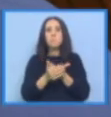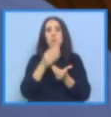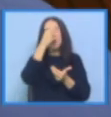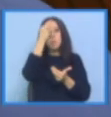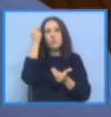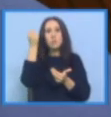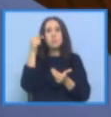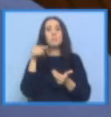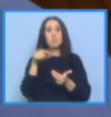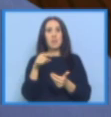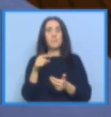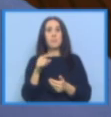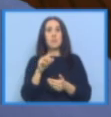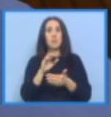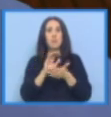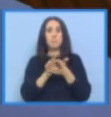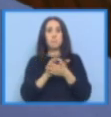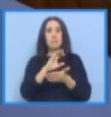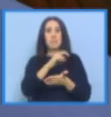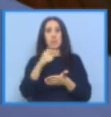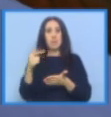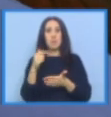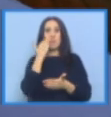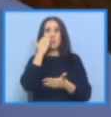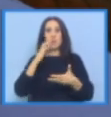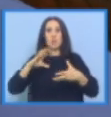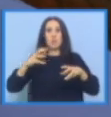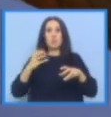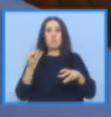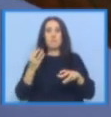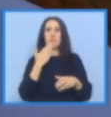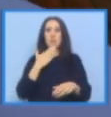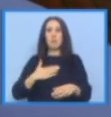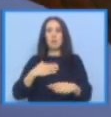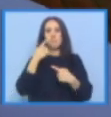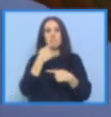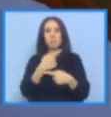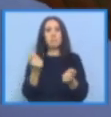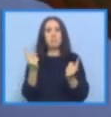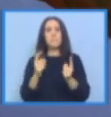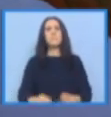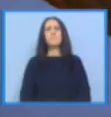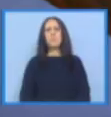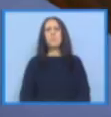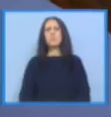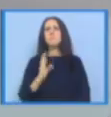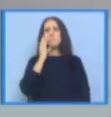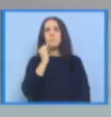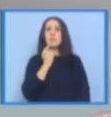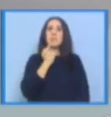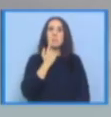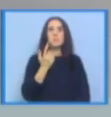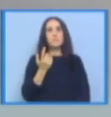a crise dos CTT veio realmente fazer sobressair. Acham que esta questão